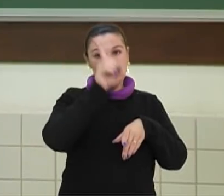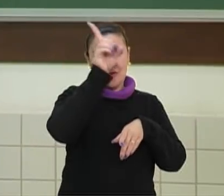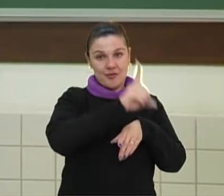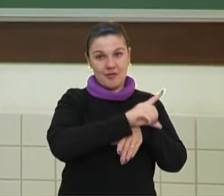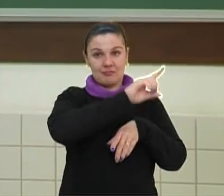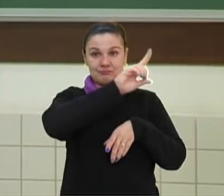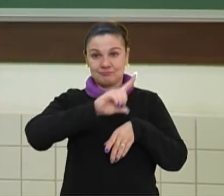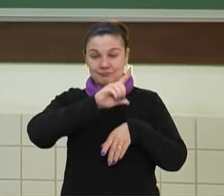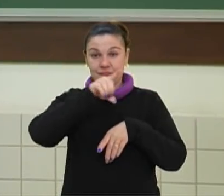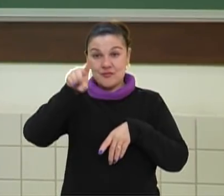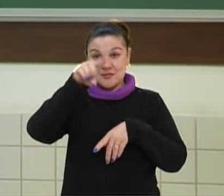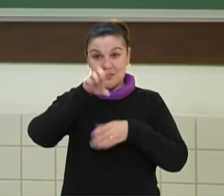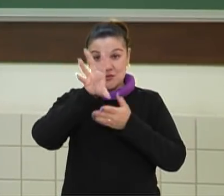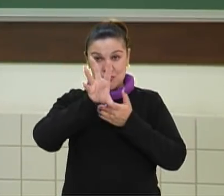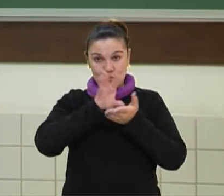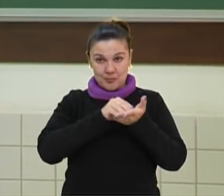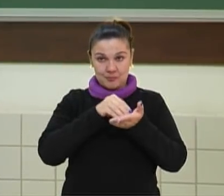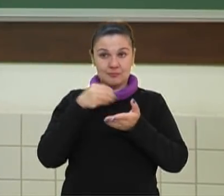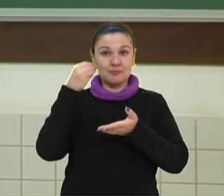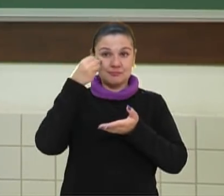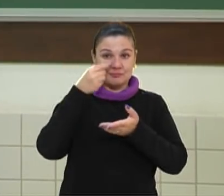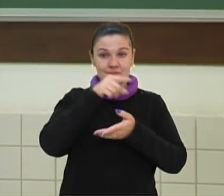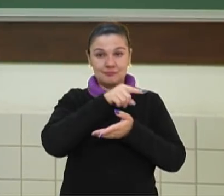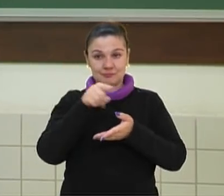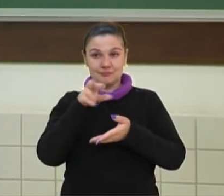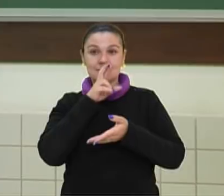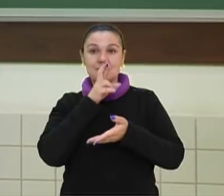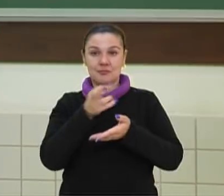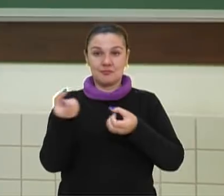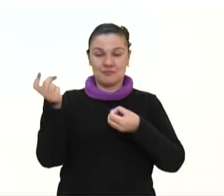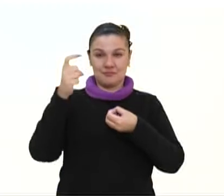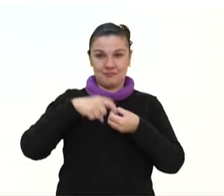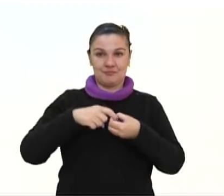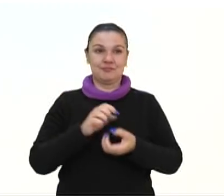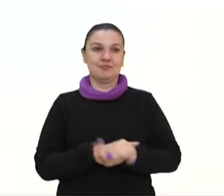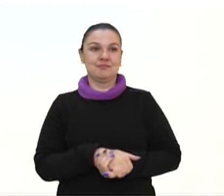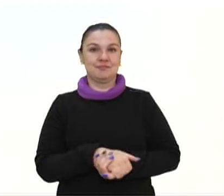hexágono. Então, copiem aí e tentem resolver a A que a gente já retorna.